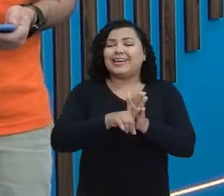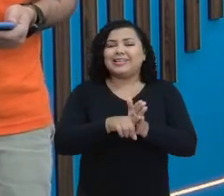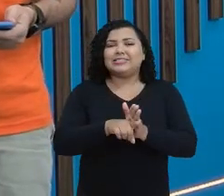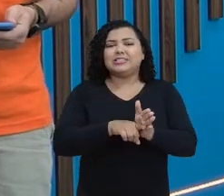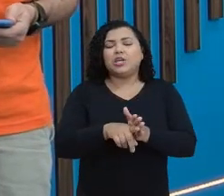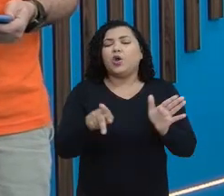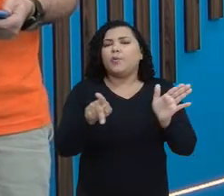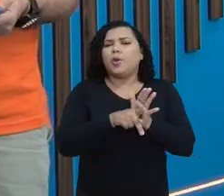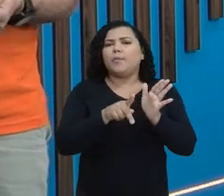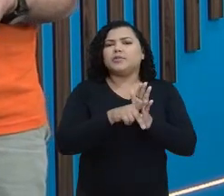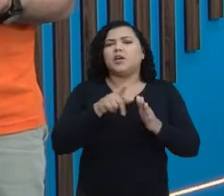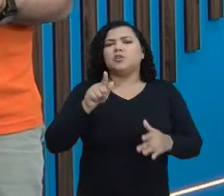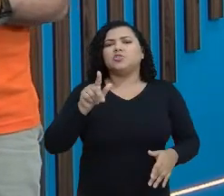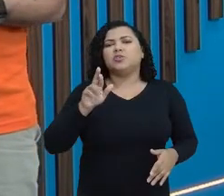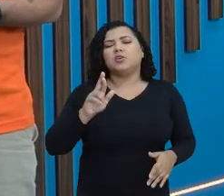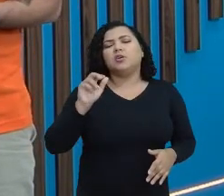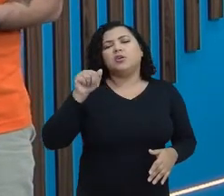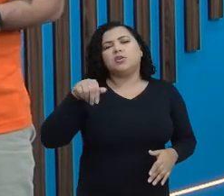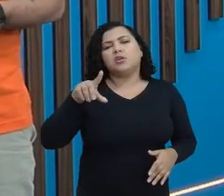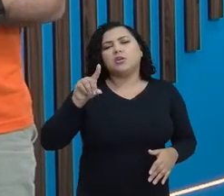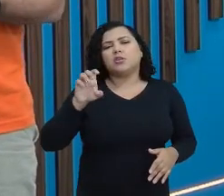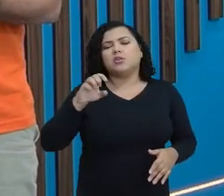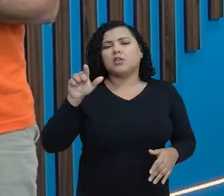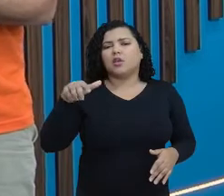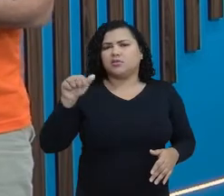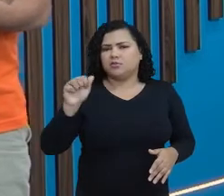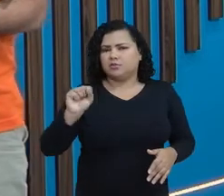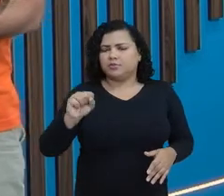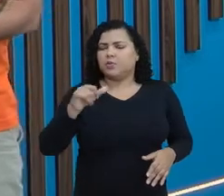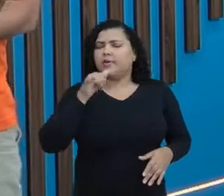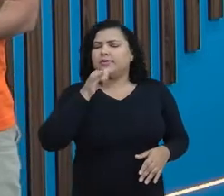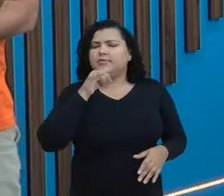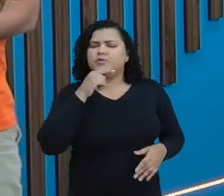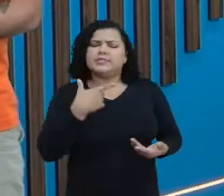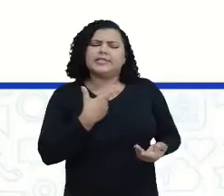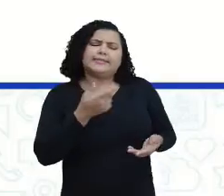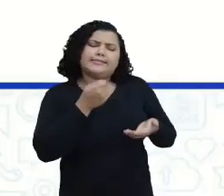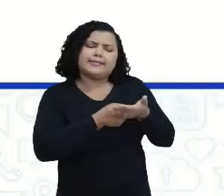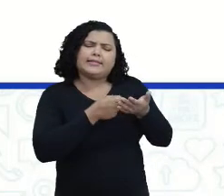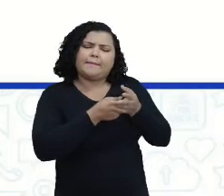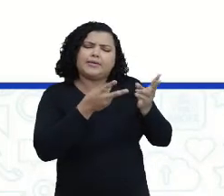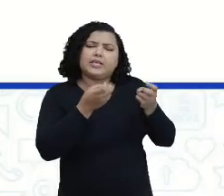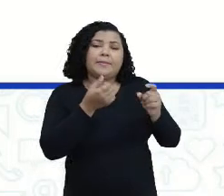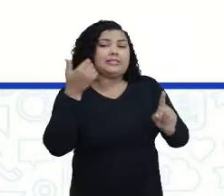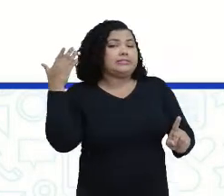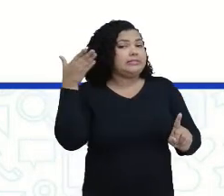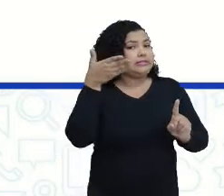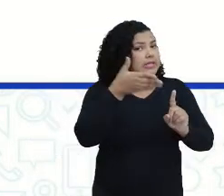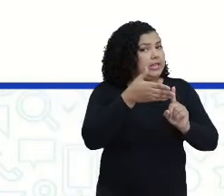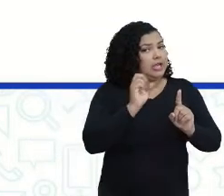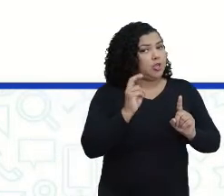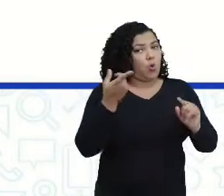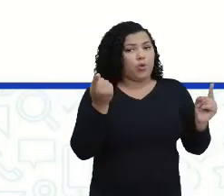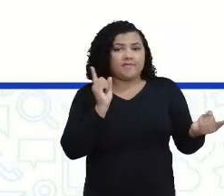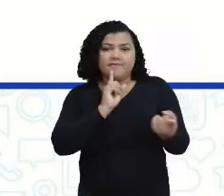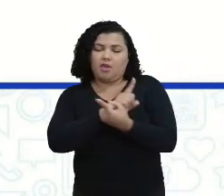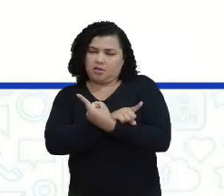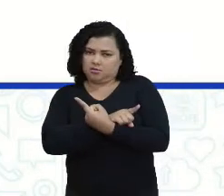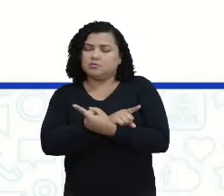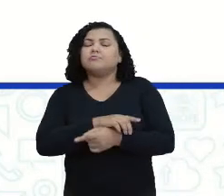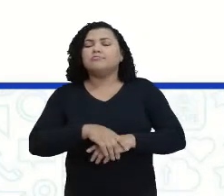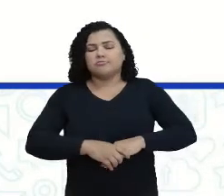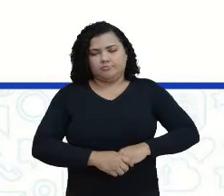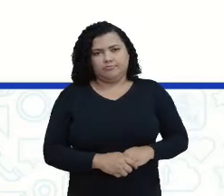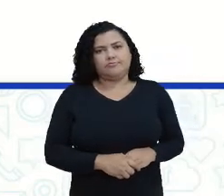grandezas. O que é que eu estou chamando de análise das grandezas? É você tentar identificar se são diretamente proporcionais ou